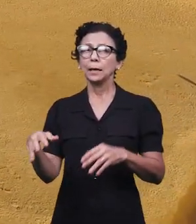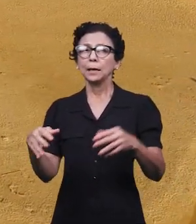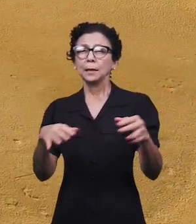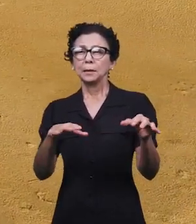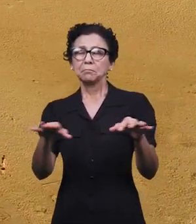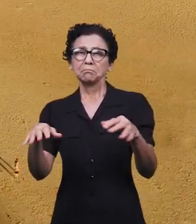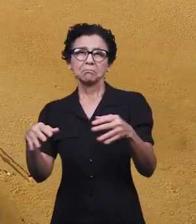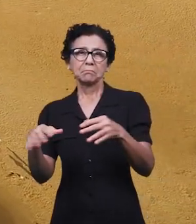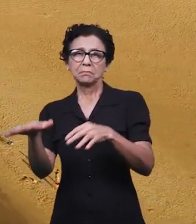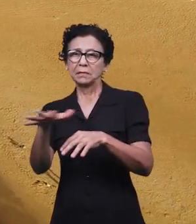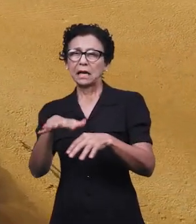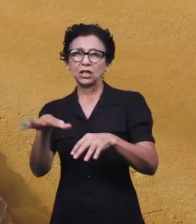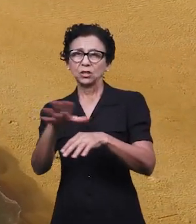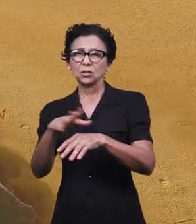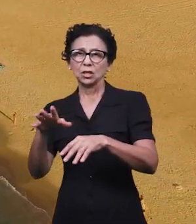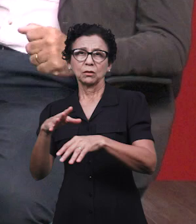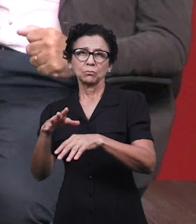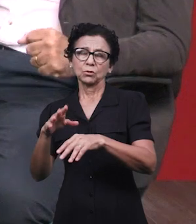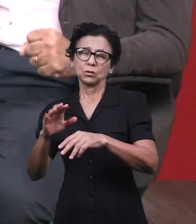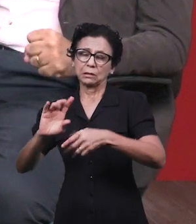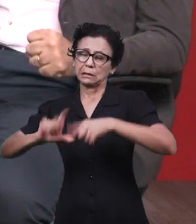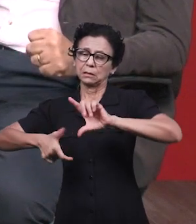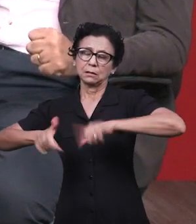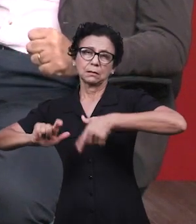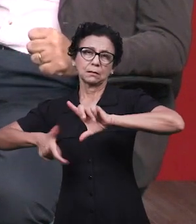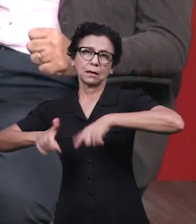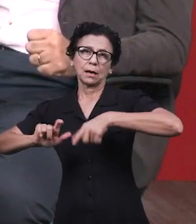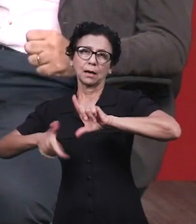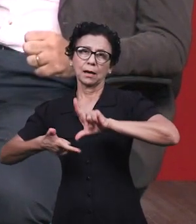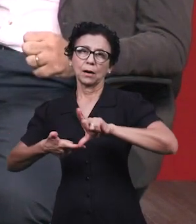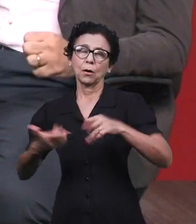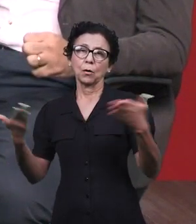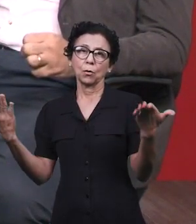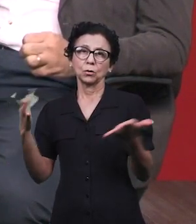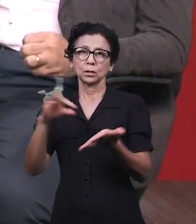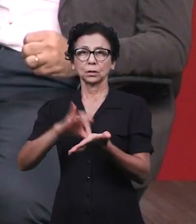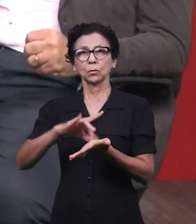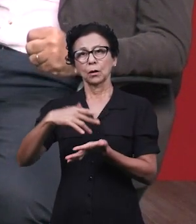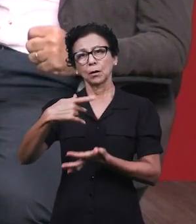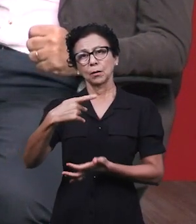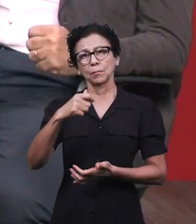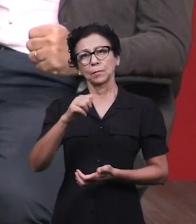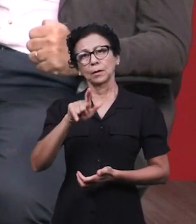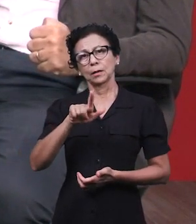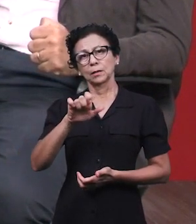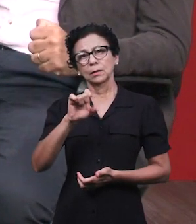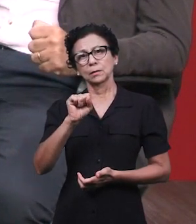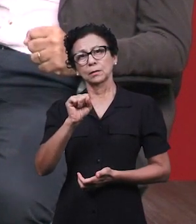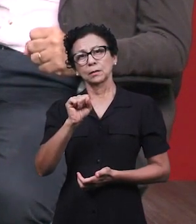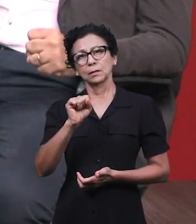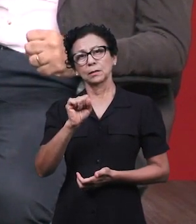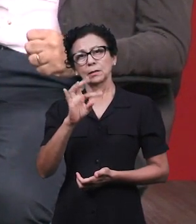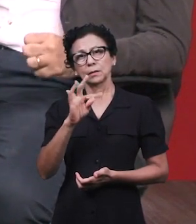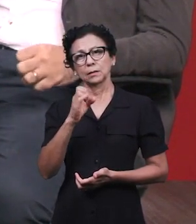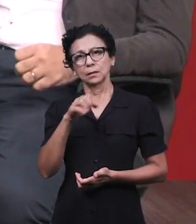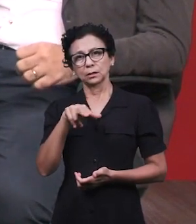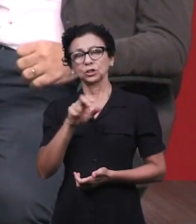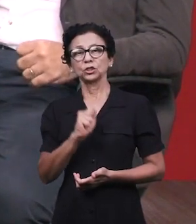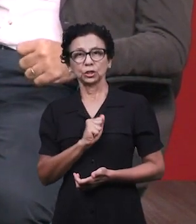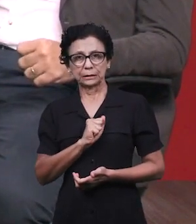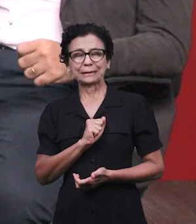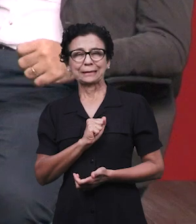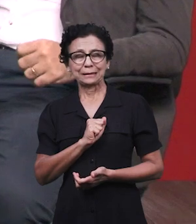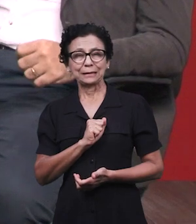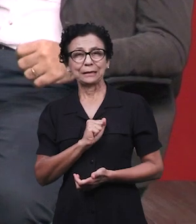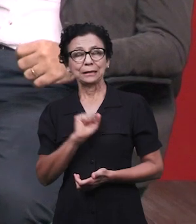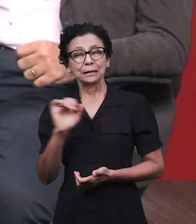a importância dessa cidade, e num outro programa que nós temos aqui na TV Manaim, sobre arqueologia, o